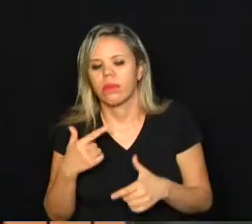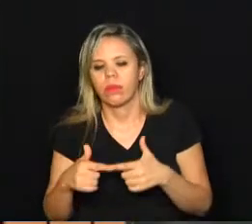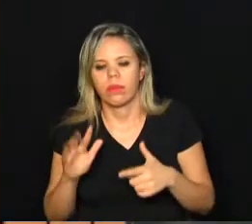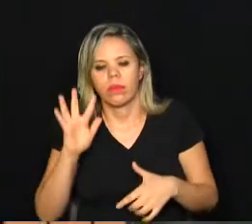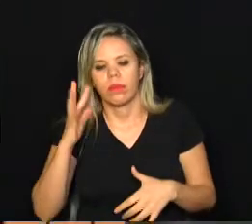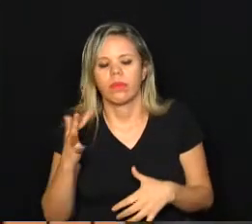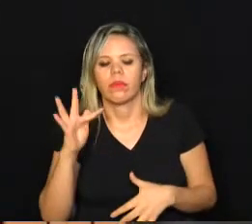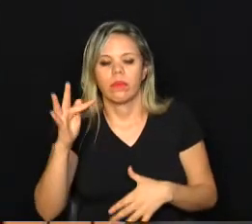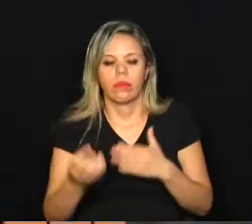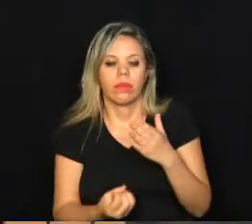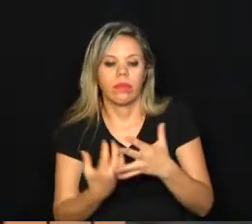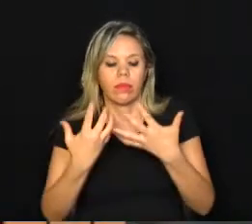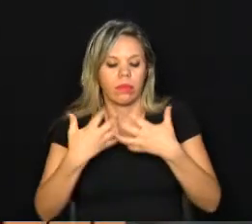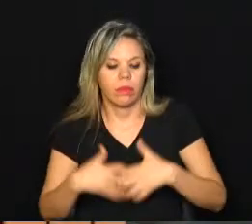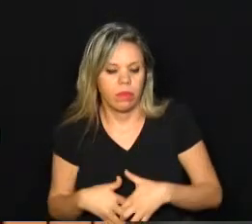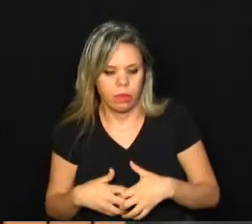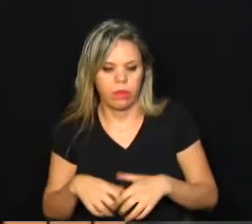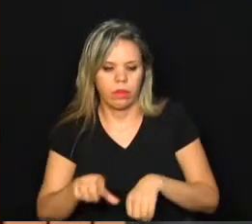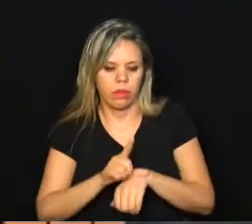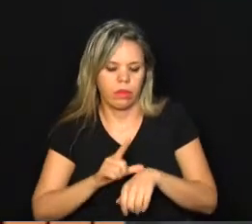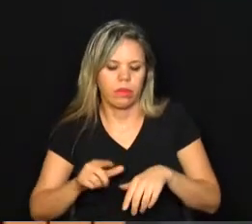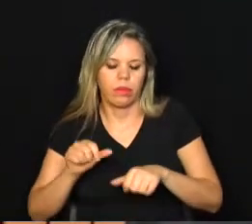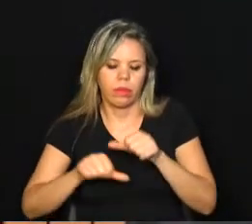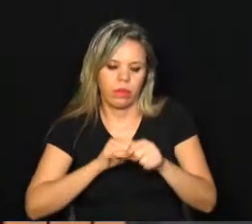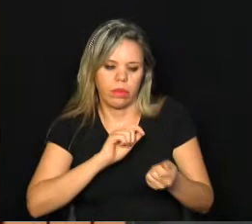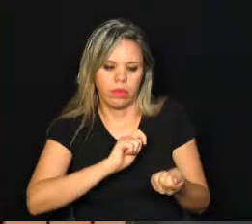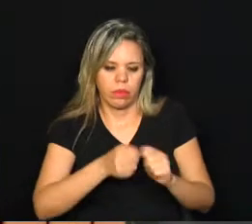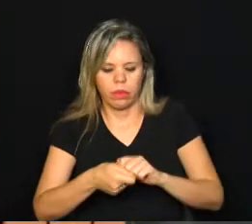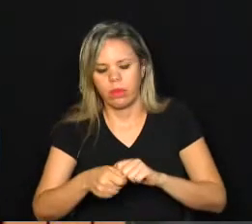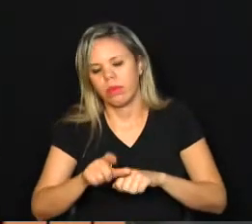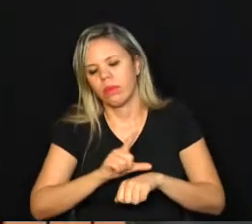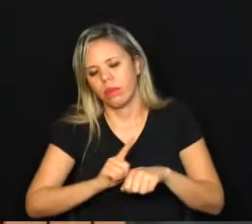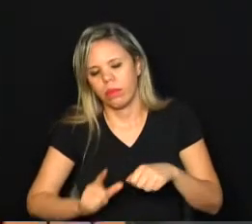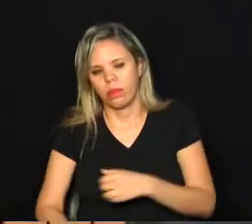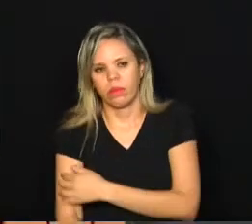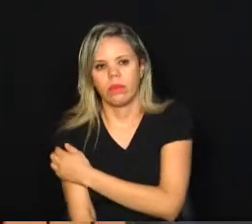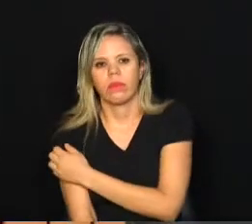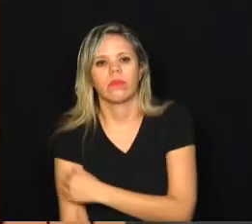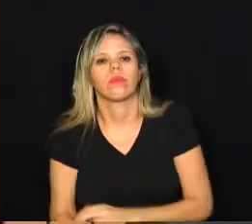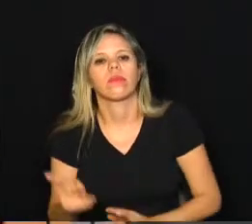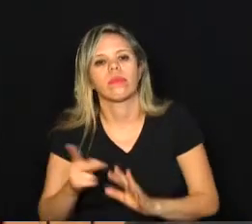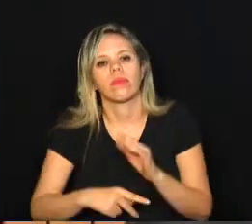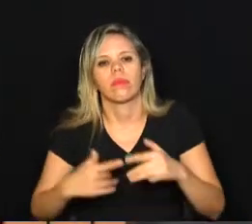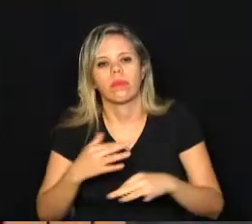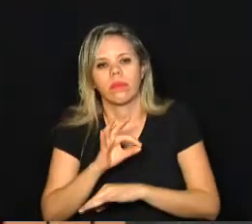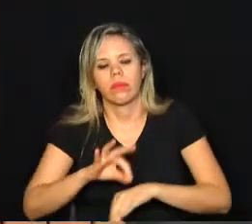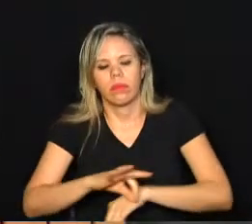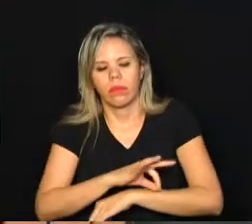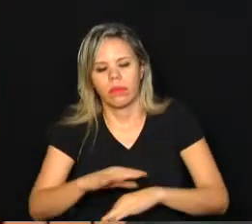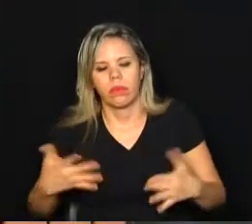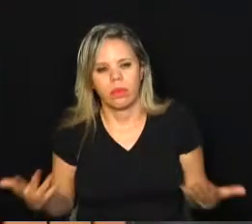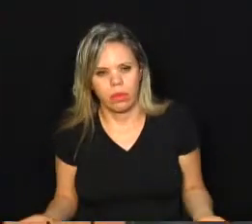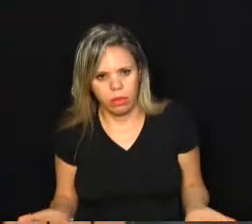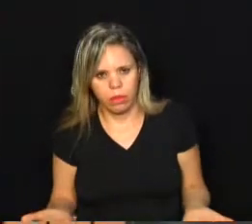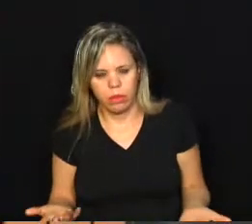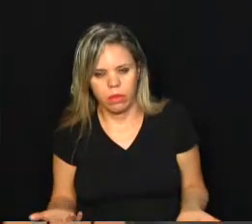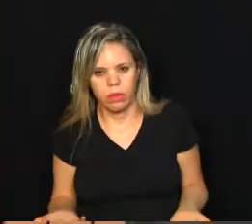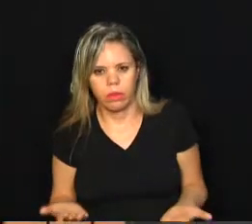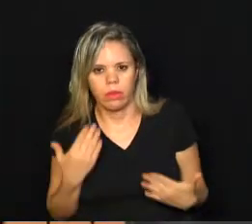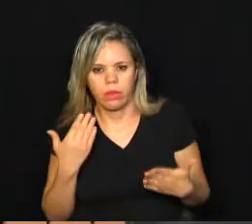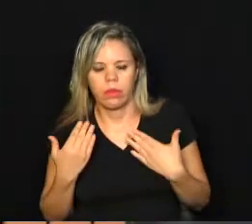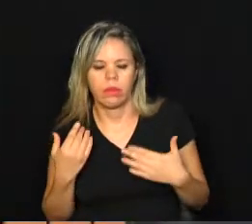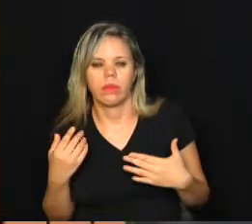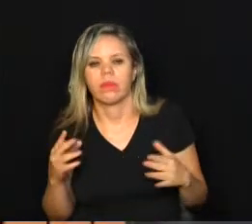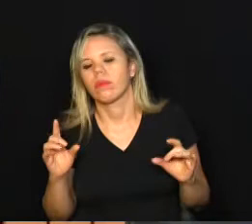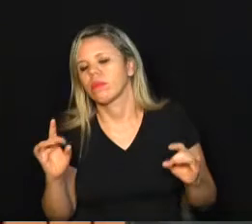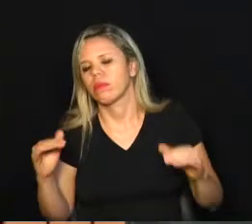futuras que viriam dessa mudança de legislação, do plano diretor, enfim. Então vai ser uma discussão muito